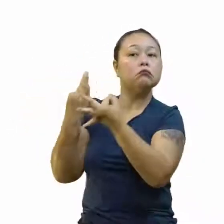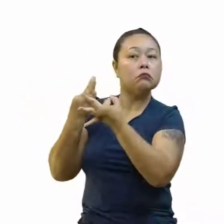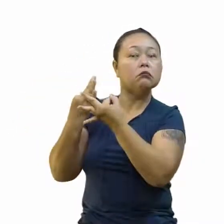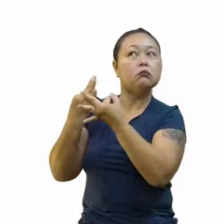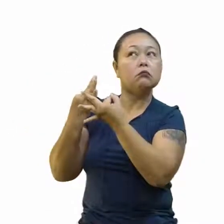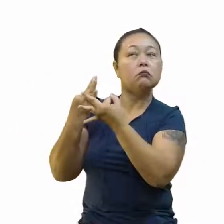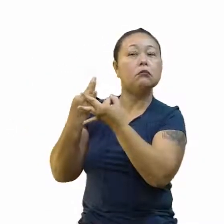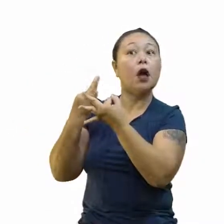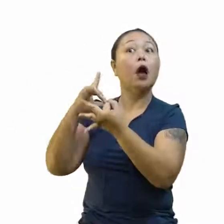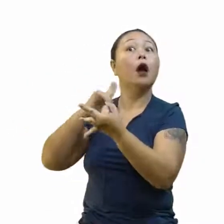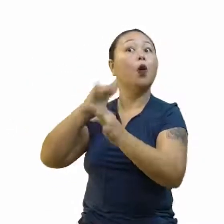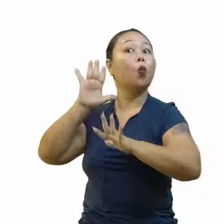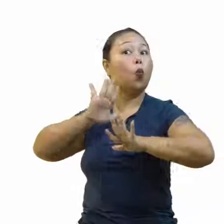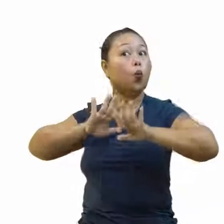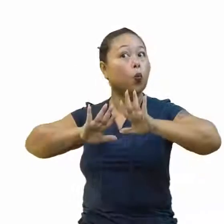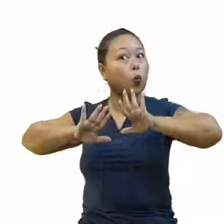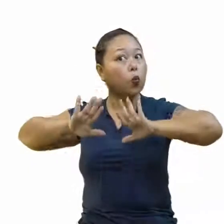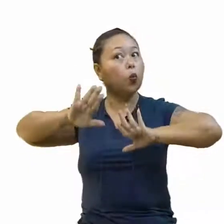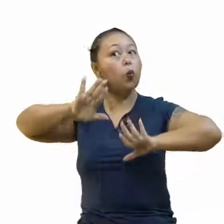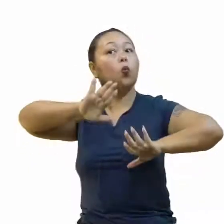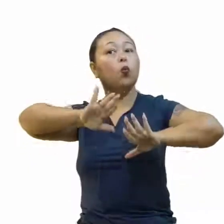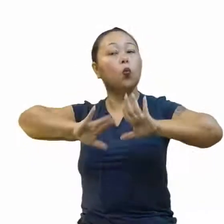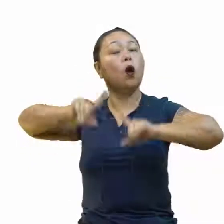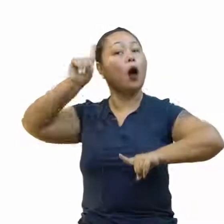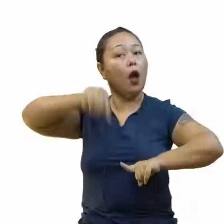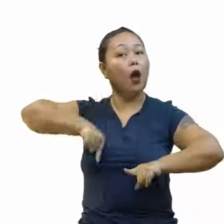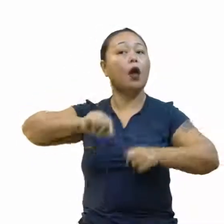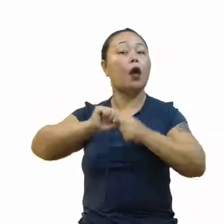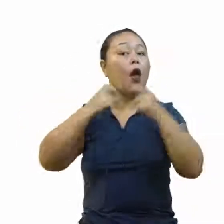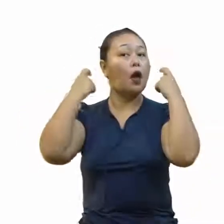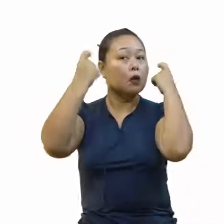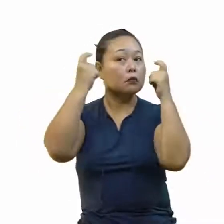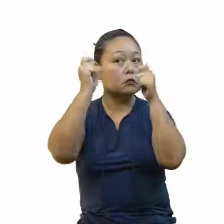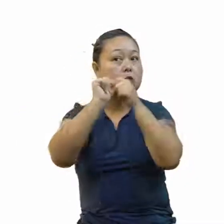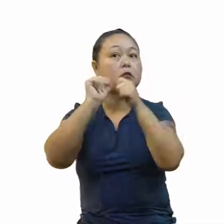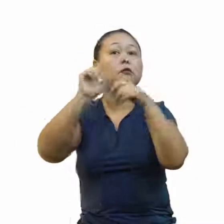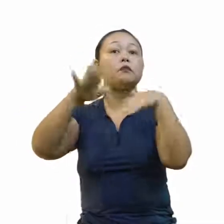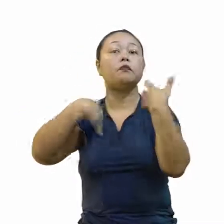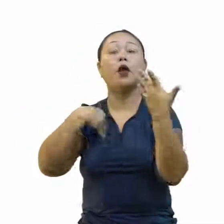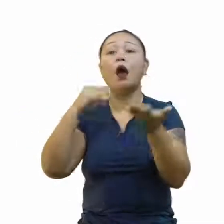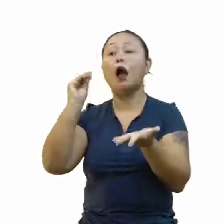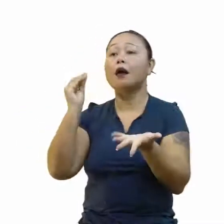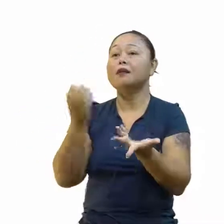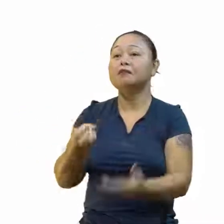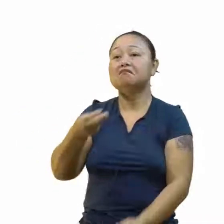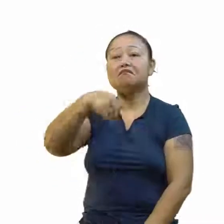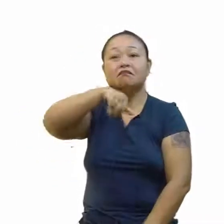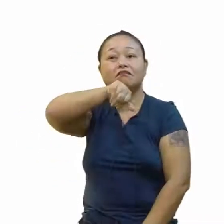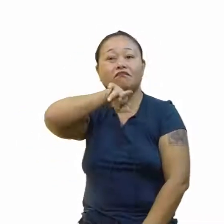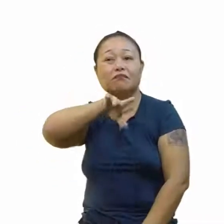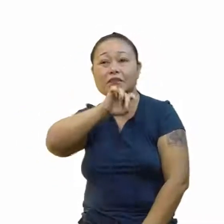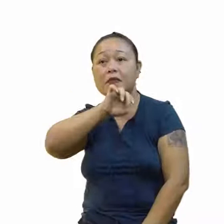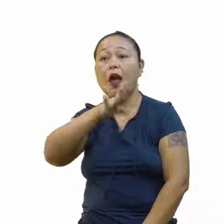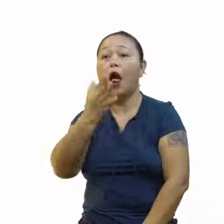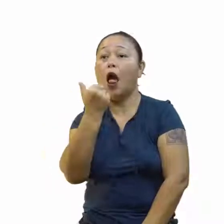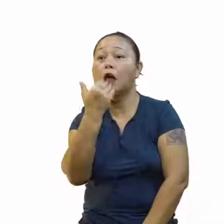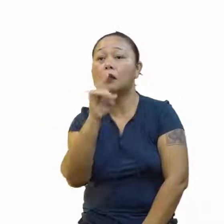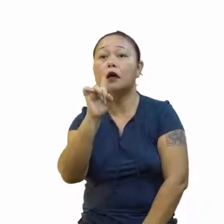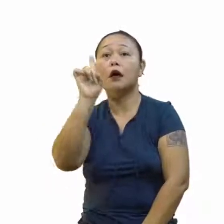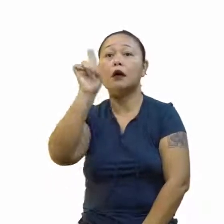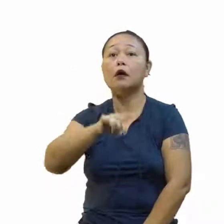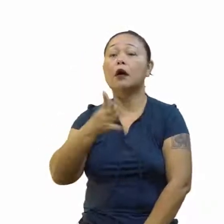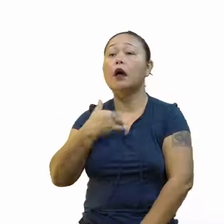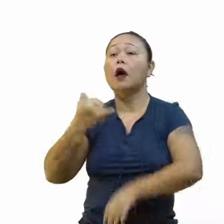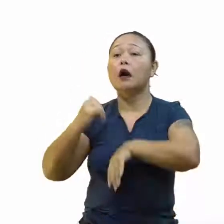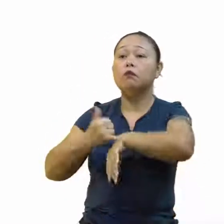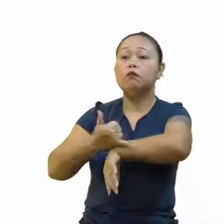tenho que cuidar, porque esse é um fator de risco. A má alimentação, a obesidade,